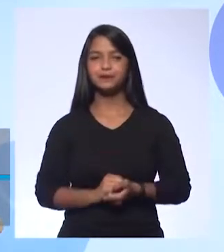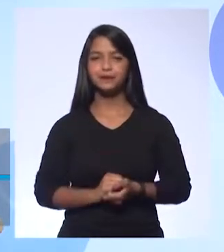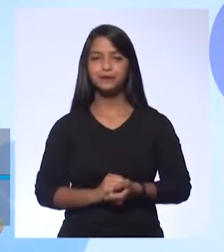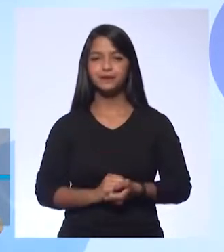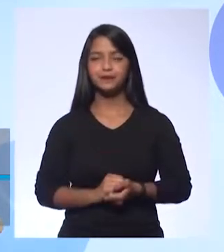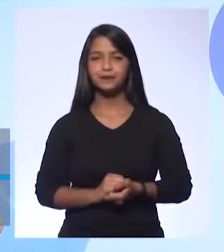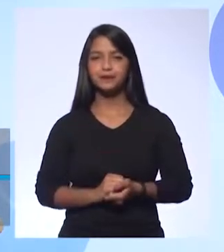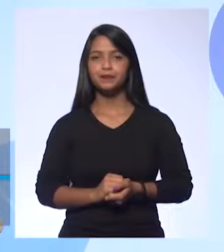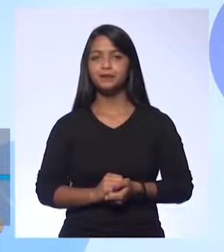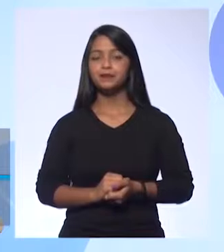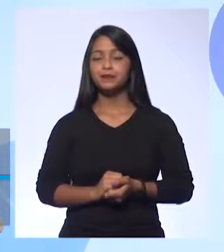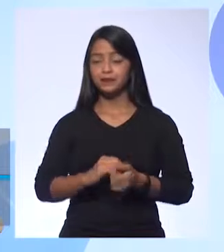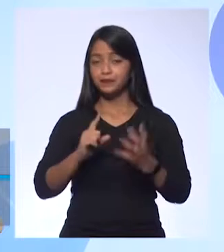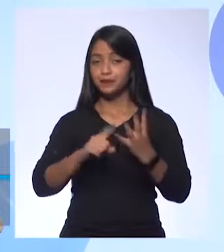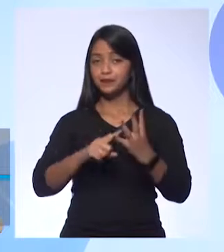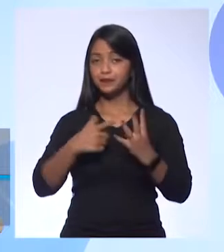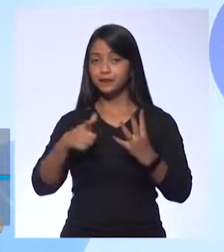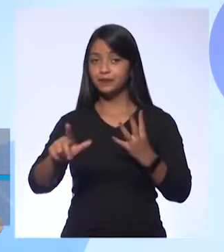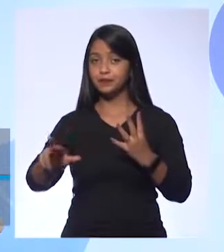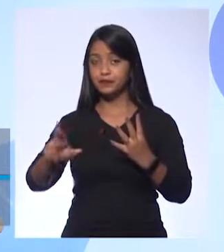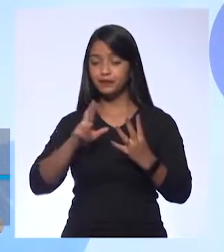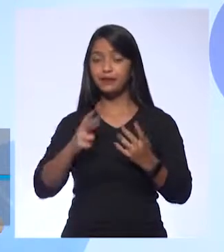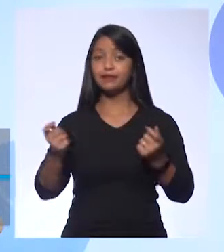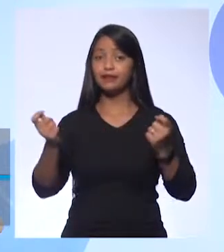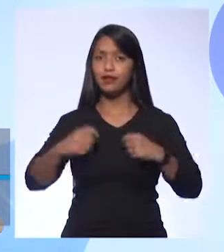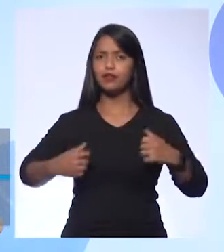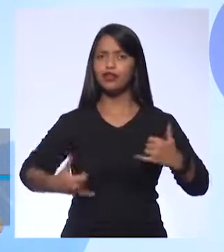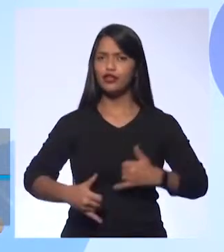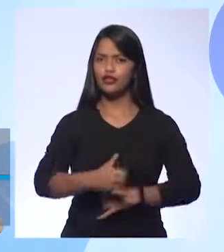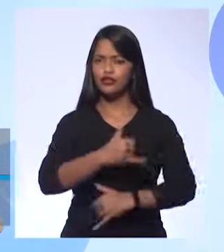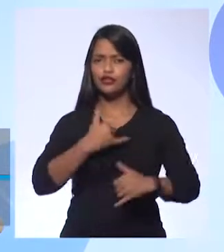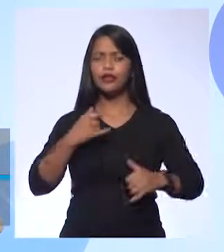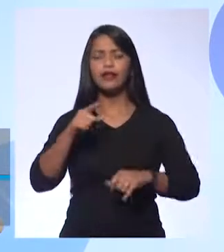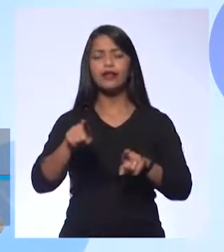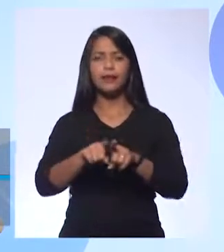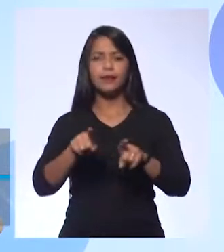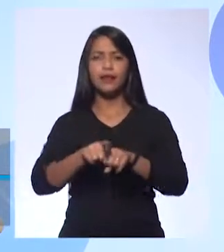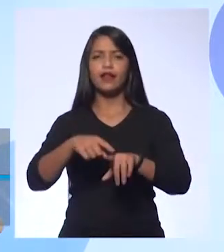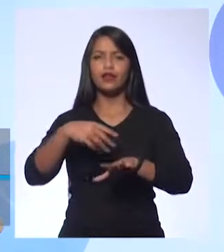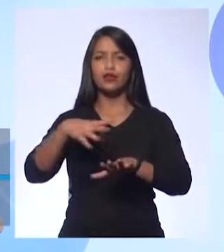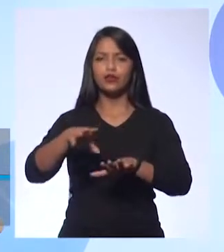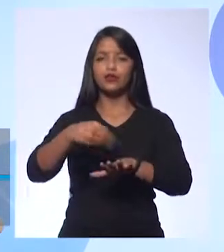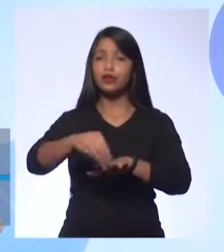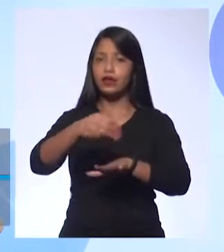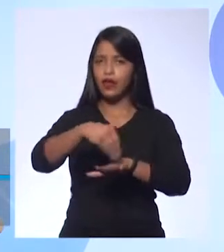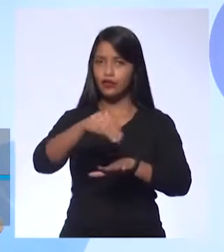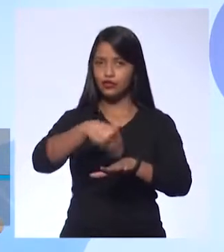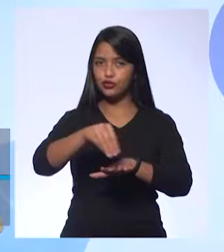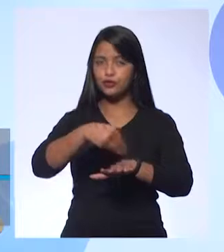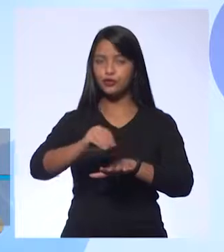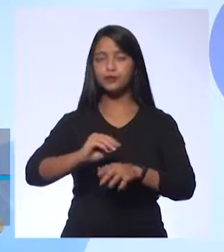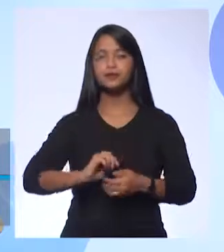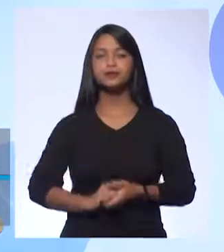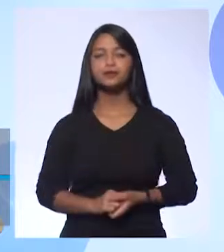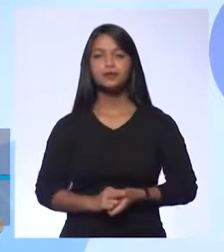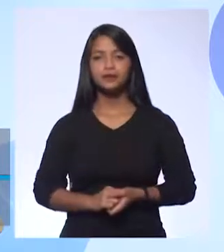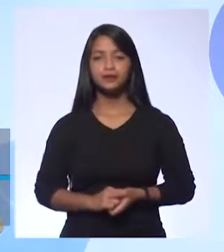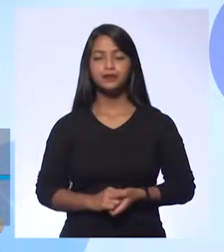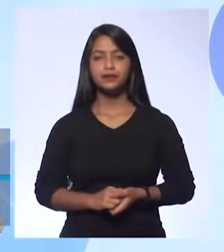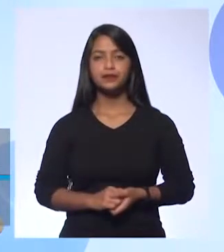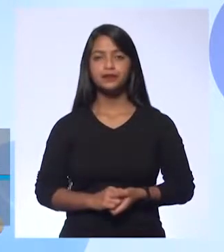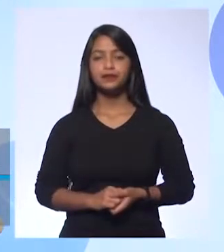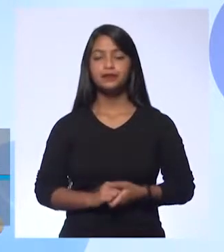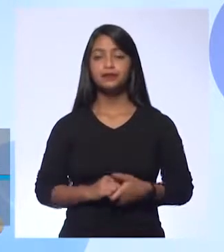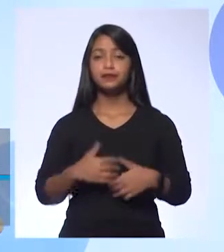Isso aqui deve ser de aluno também, ó, para obtermos energia e nutrientes. Professora Perfeito. Lucila colocou aqui. Tem Celso Gama com a